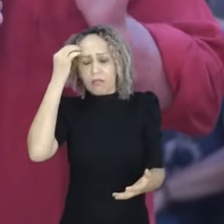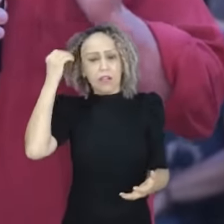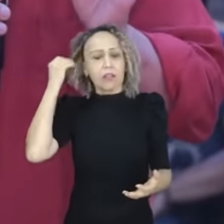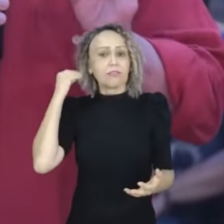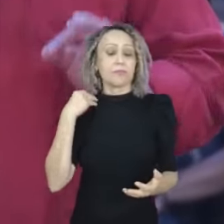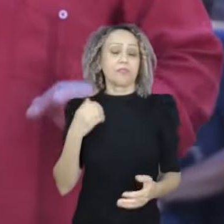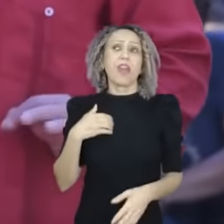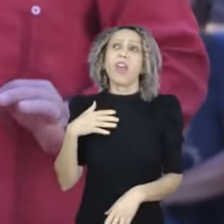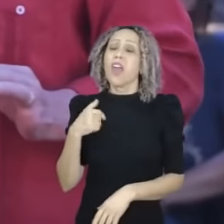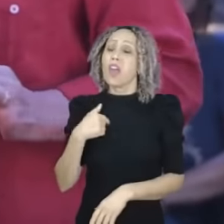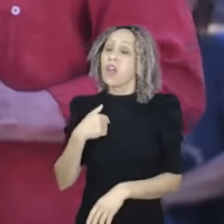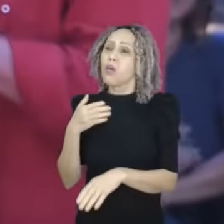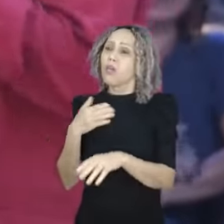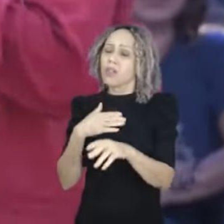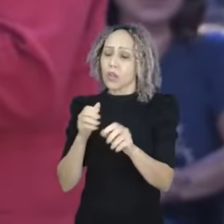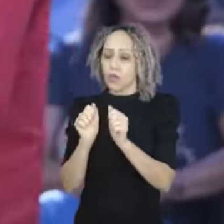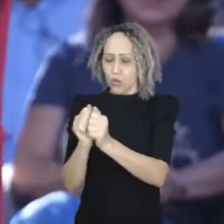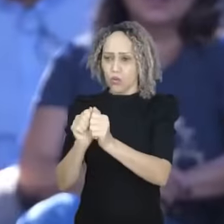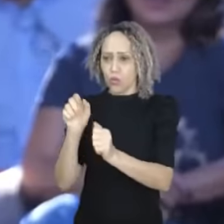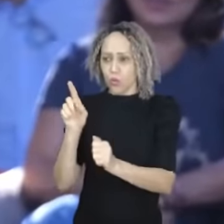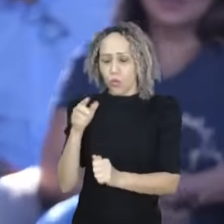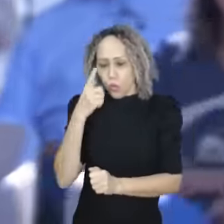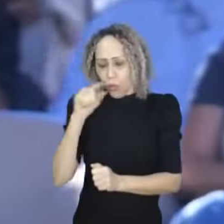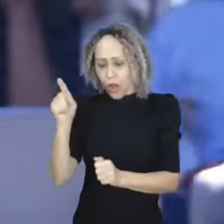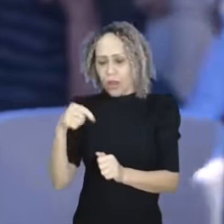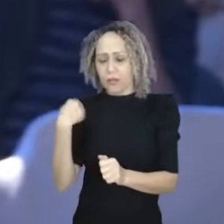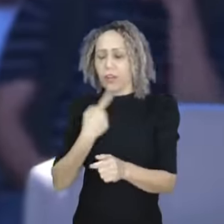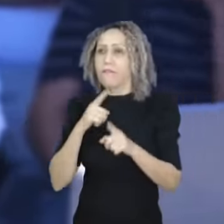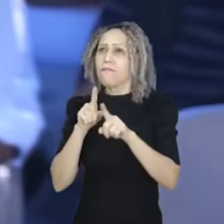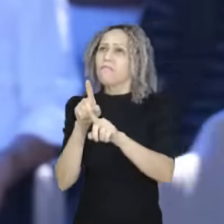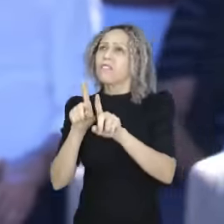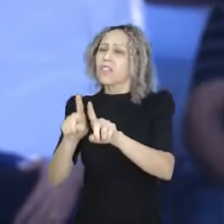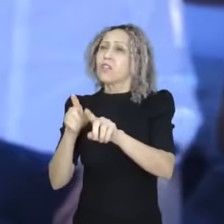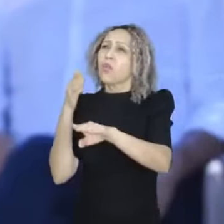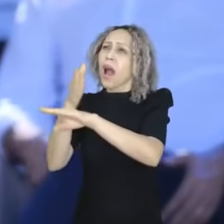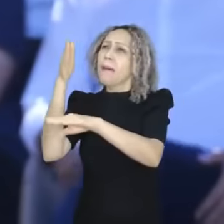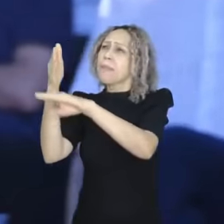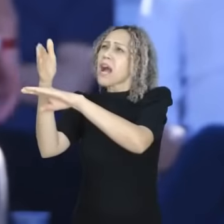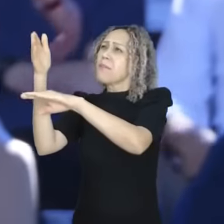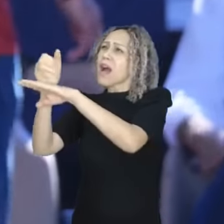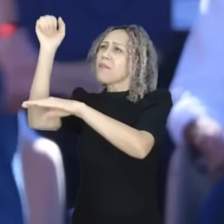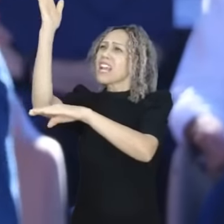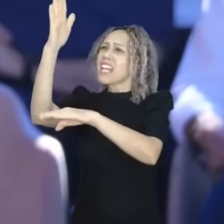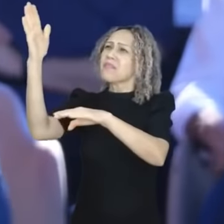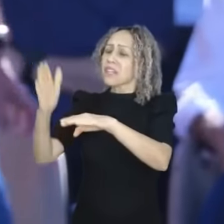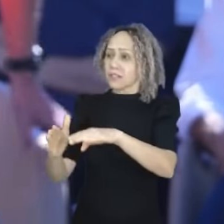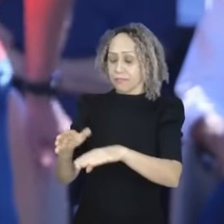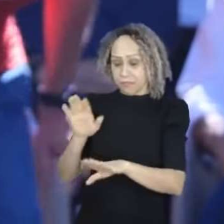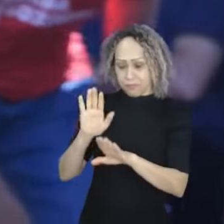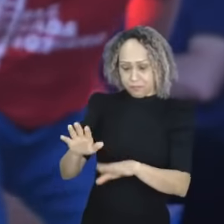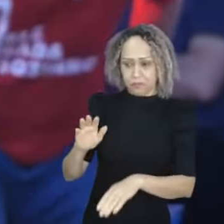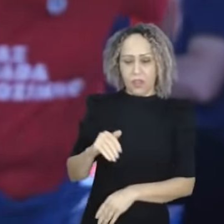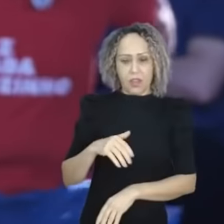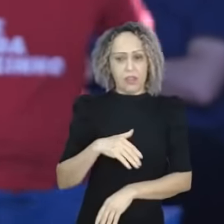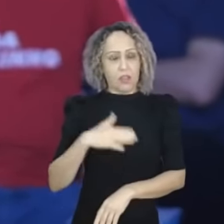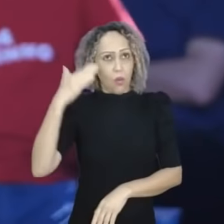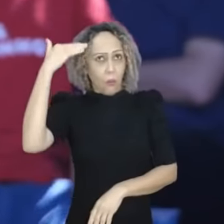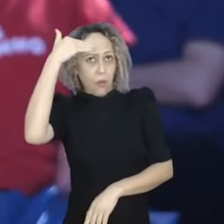óculos o país inteiro. Esse cidadão disse que ia acabar com Minha Casa Minha Vida ia criar o Casa